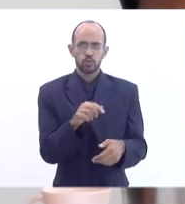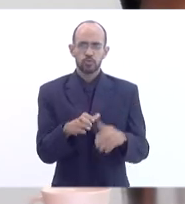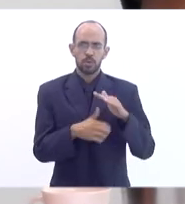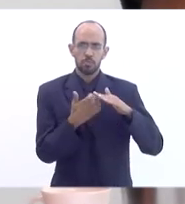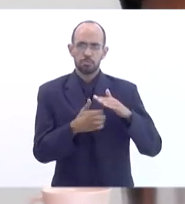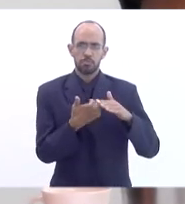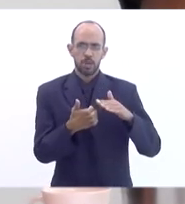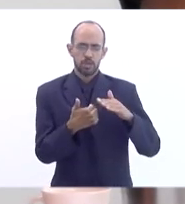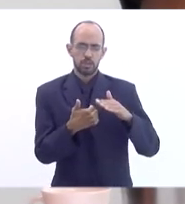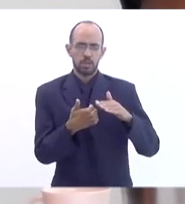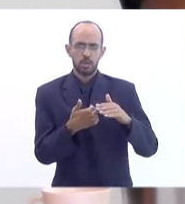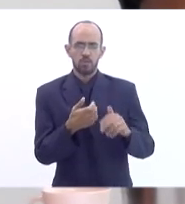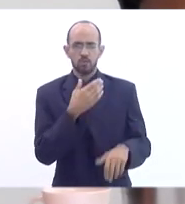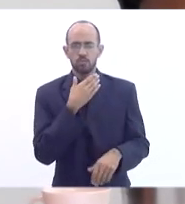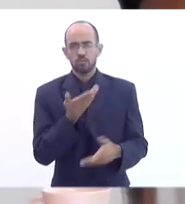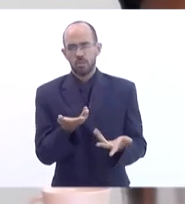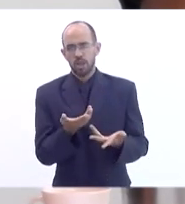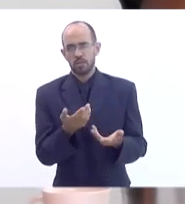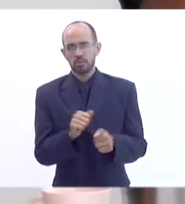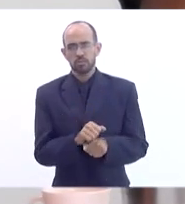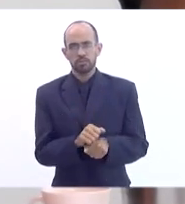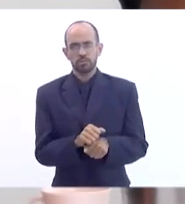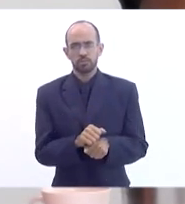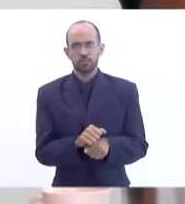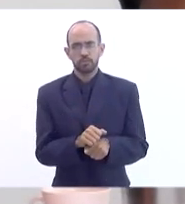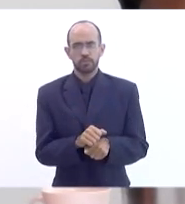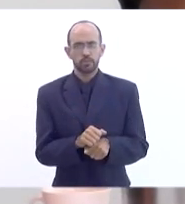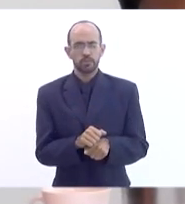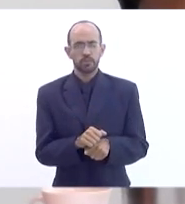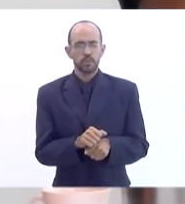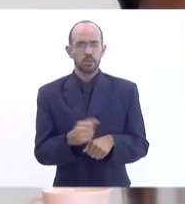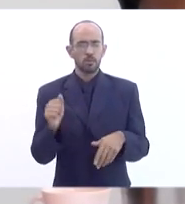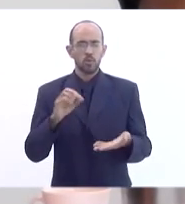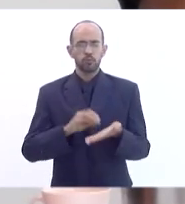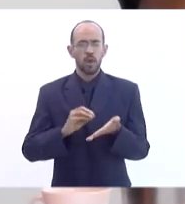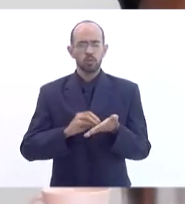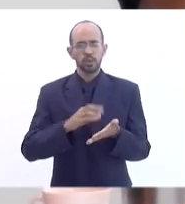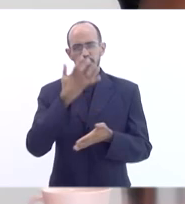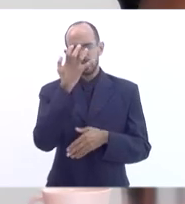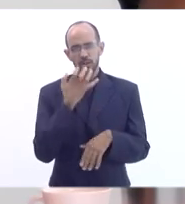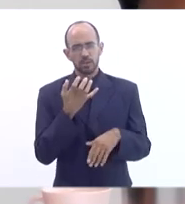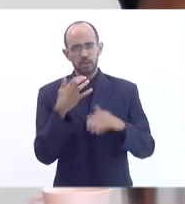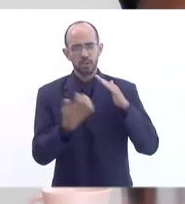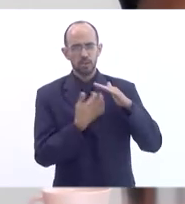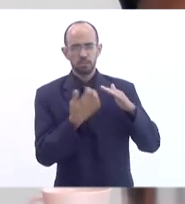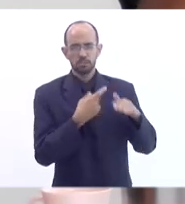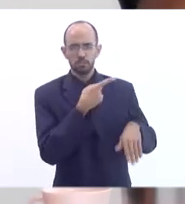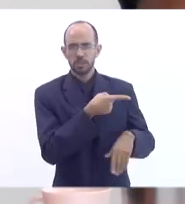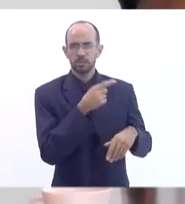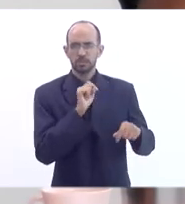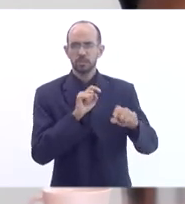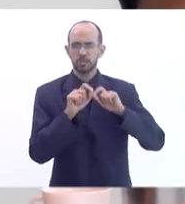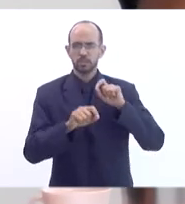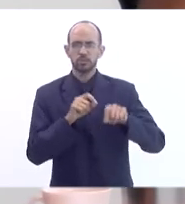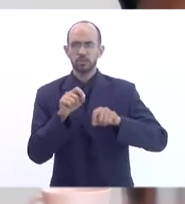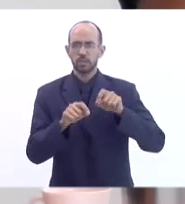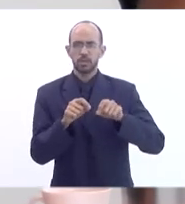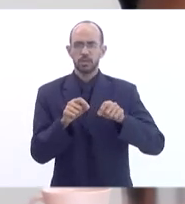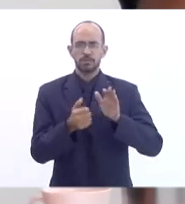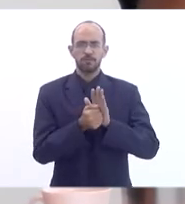é projeto meu aqui pela inidoneidade da sua empresa e a